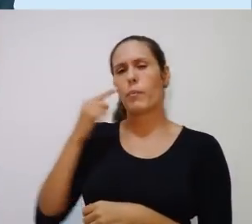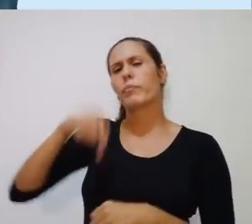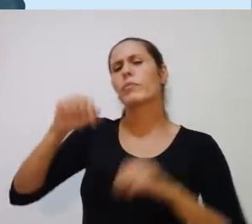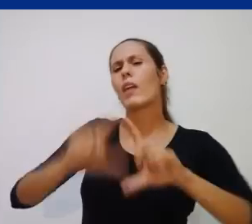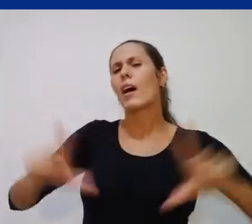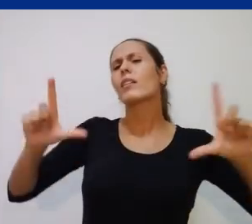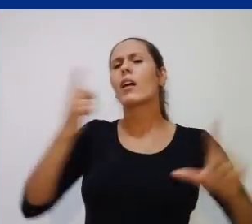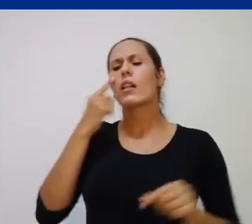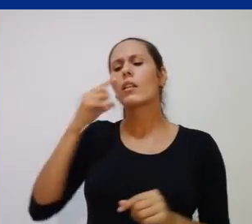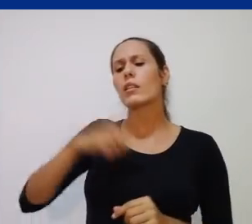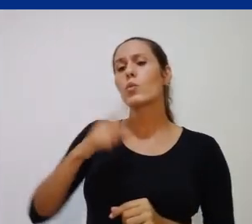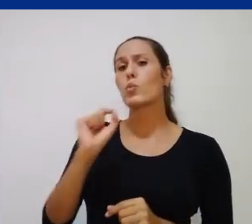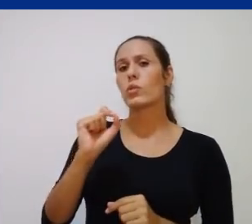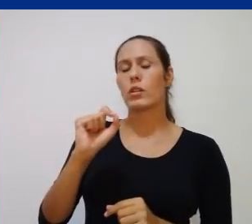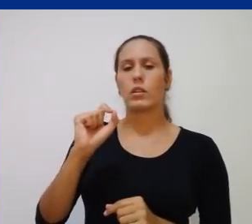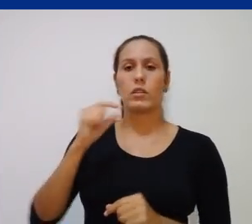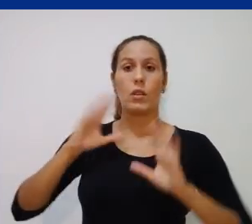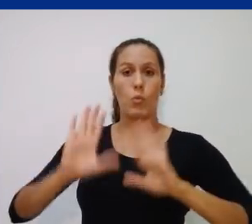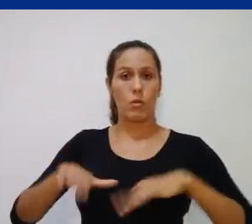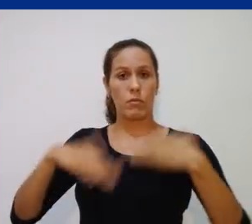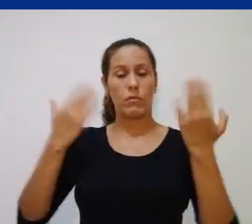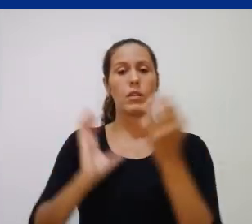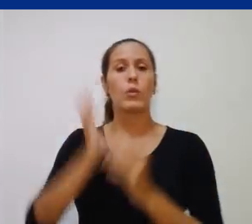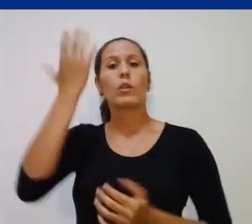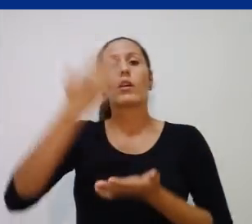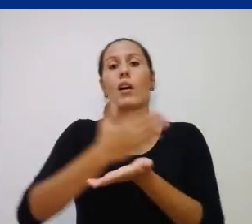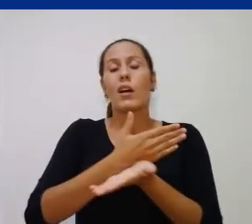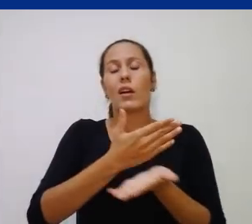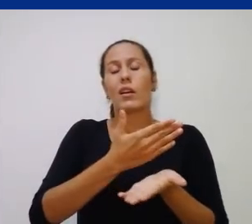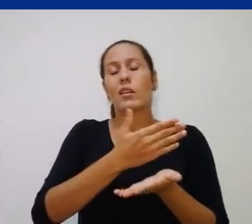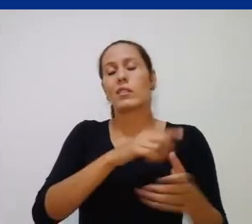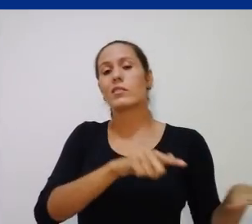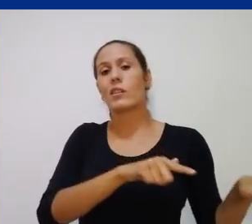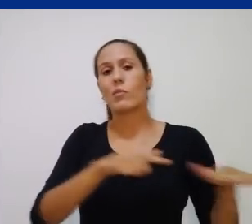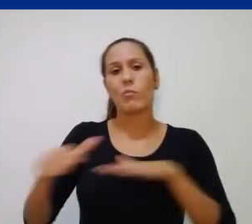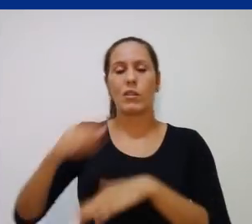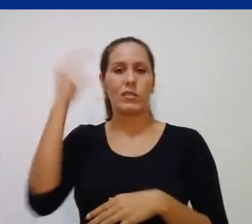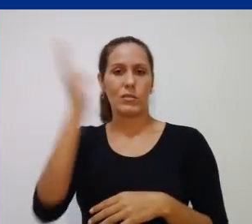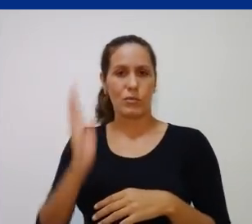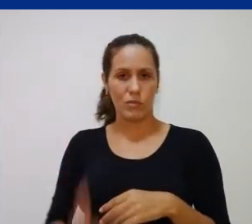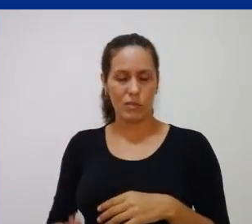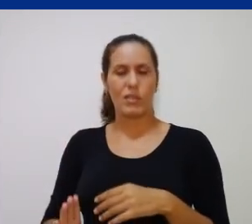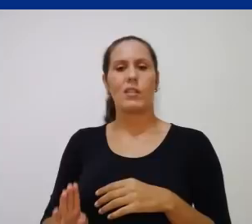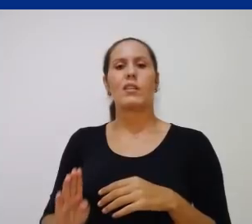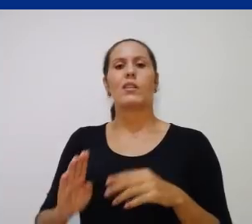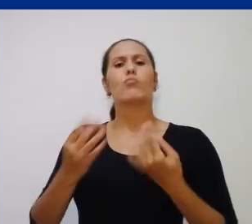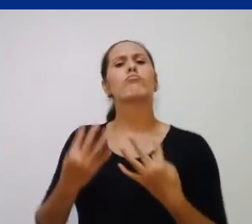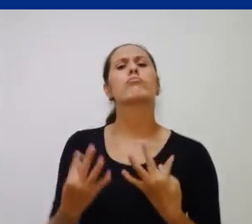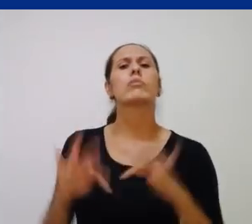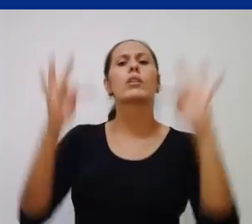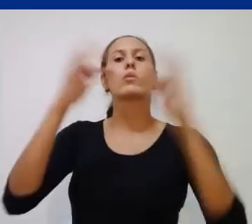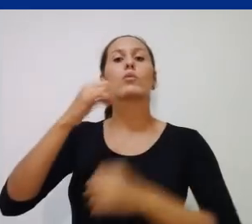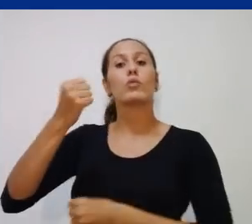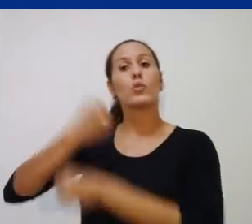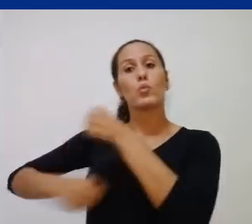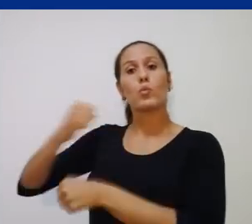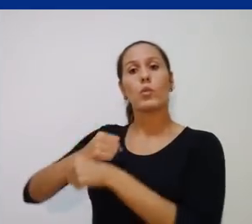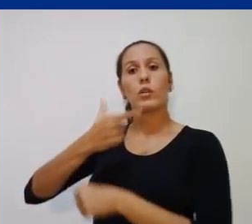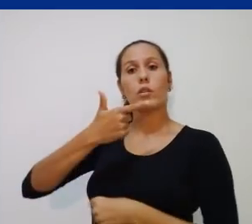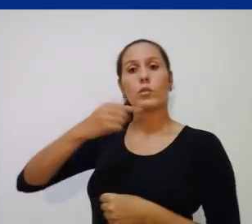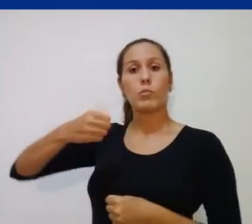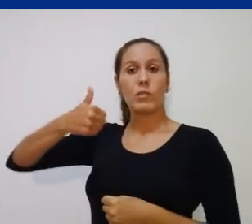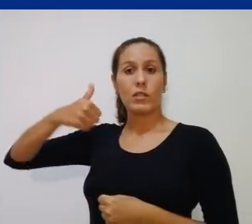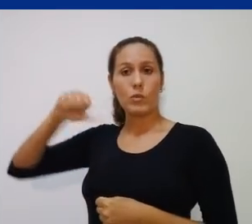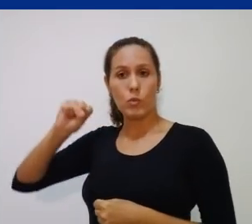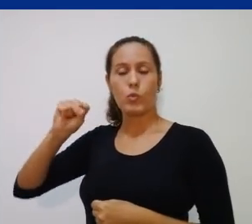temos o quê? Nós temos o evento que ocorreu na Semana Nacional de Ciência e Tecnologia em 2018. E nós temos as estudantes,